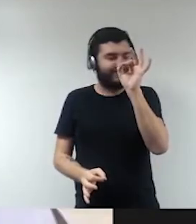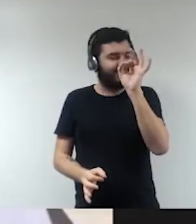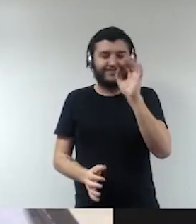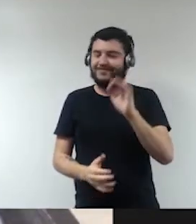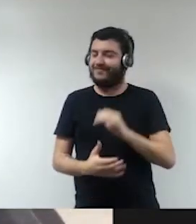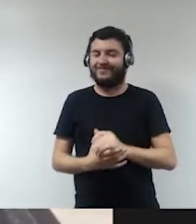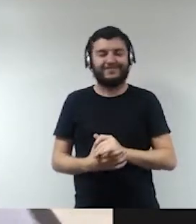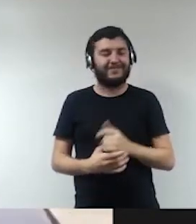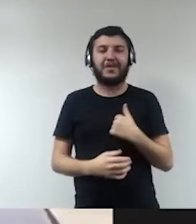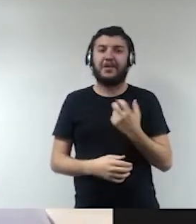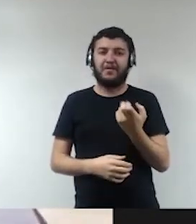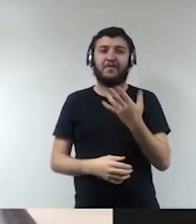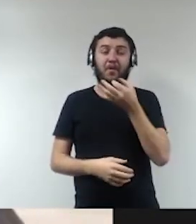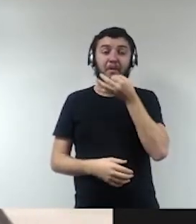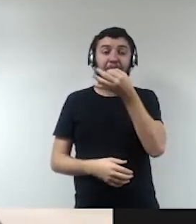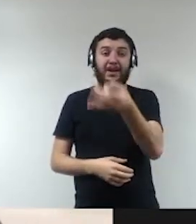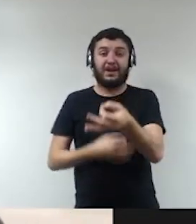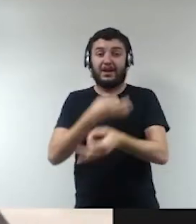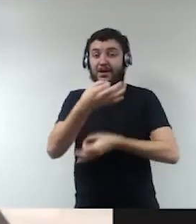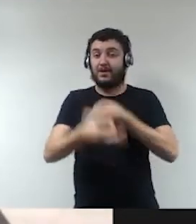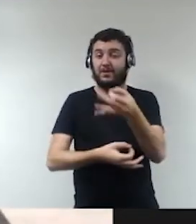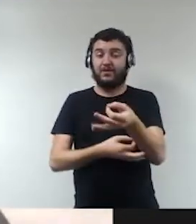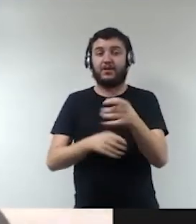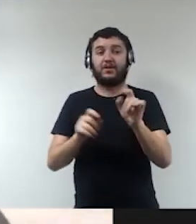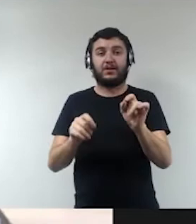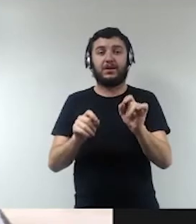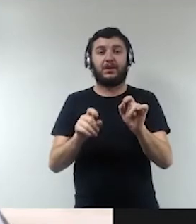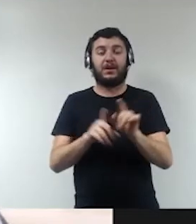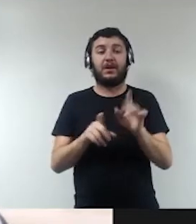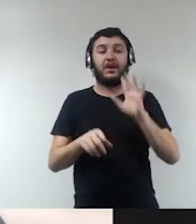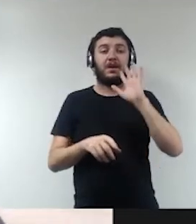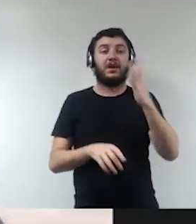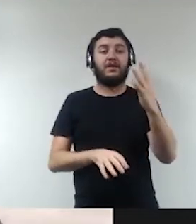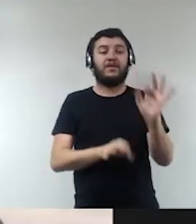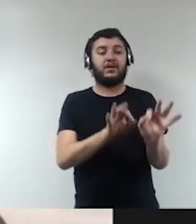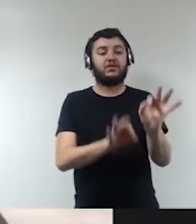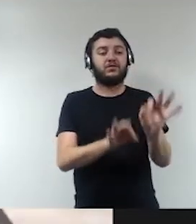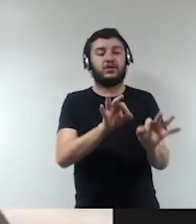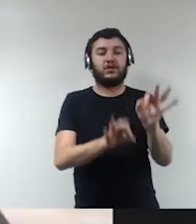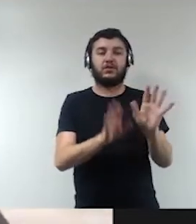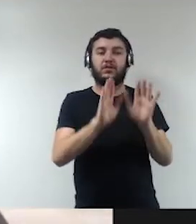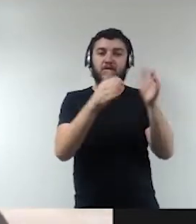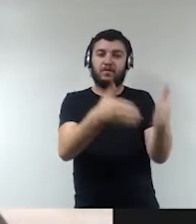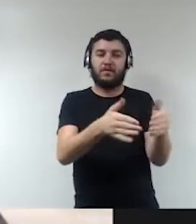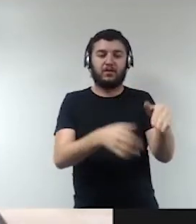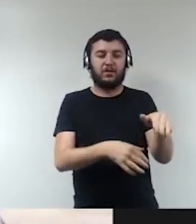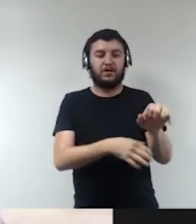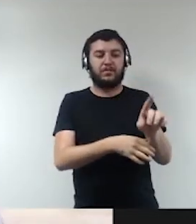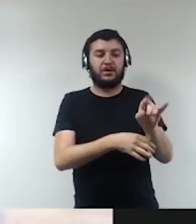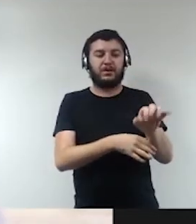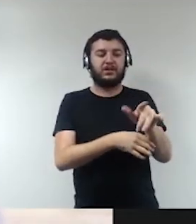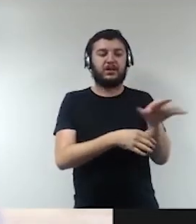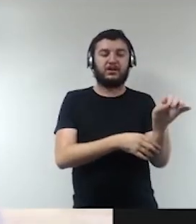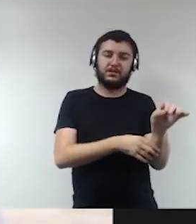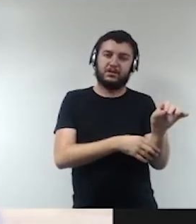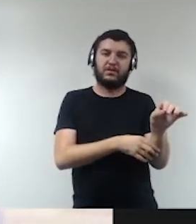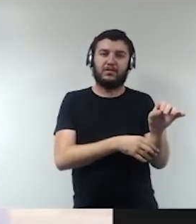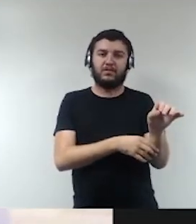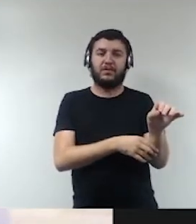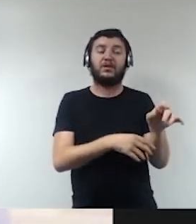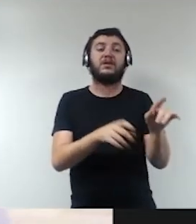aos efeitos jurídicos da instalação da mediação. Tá? O artigo 16 da 13.140, a lei de